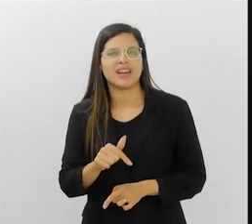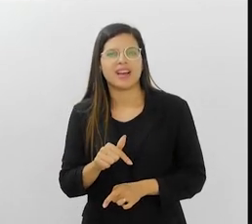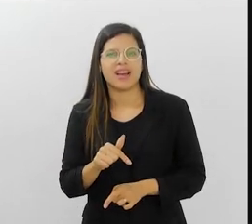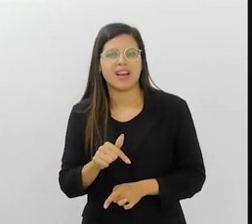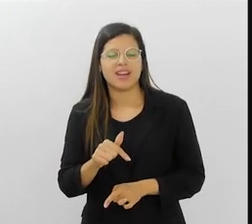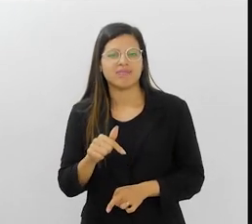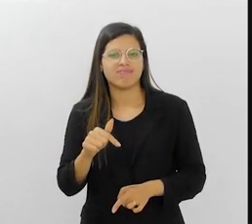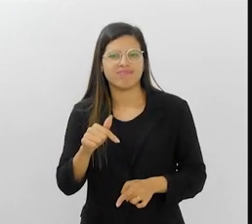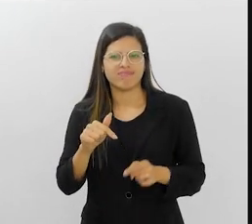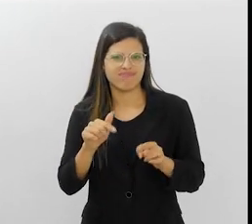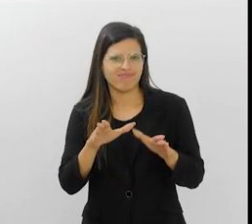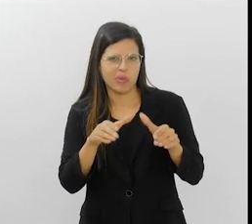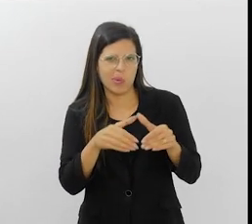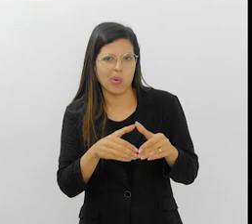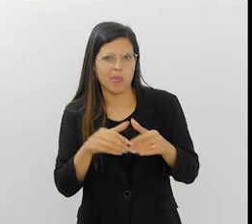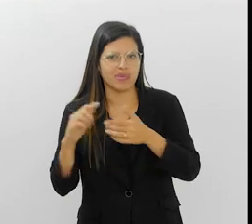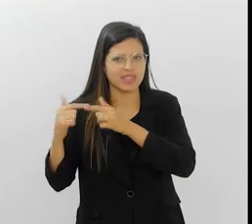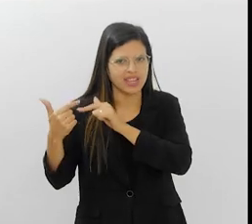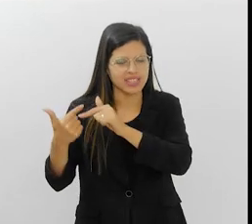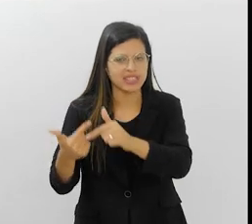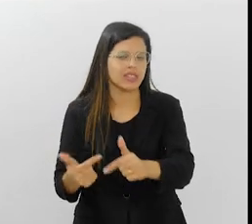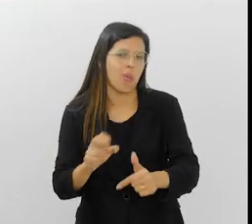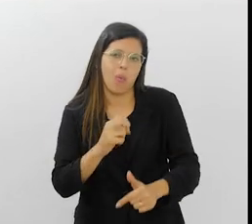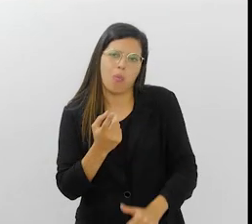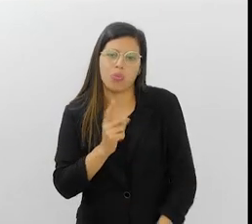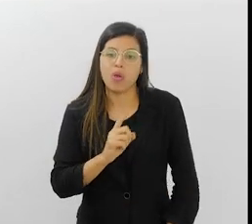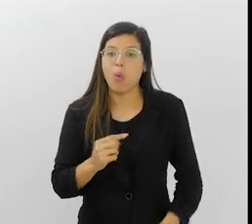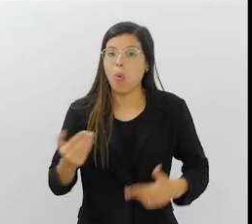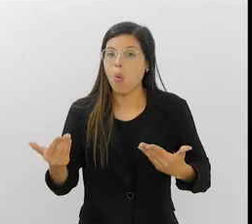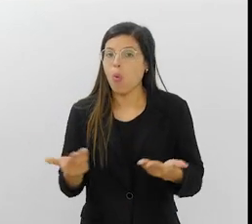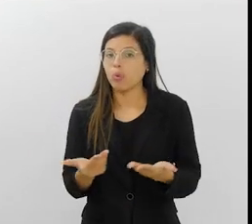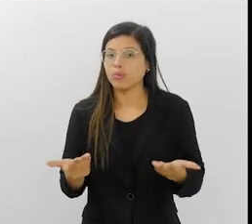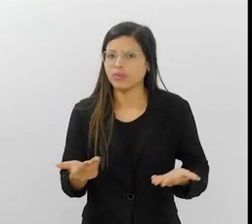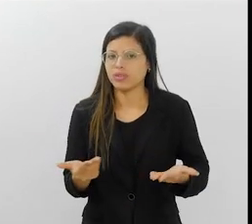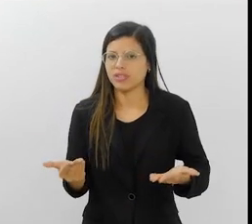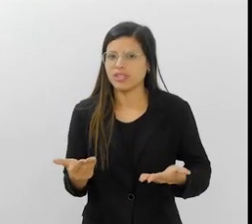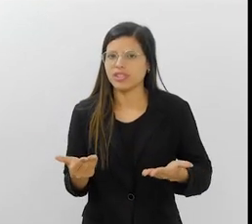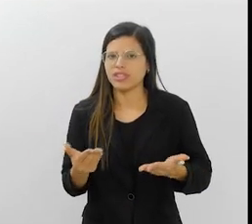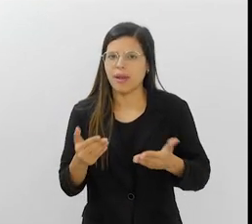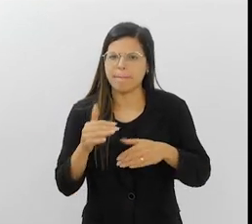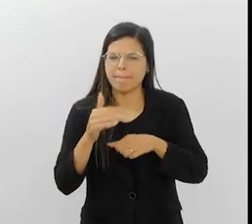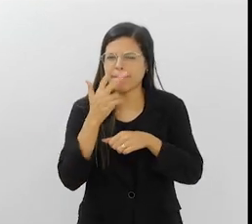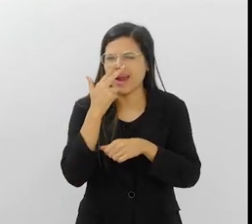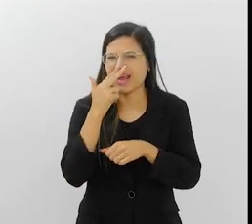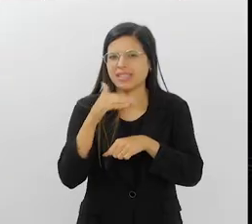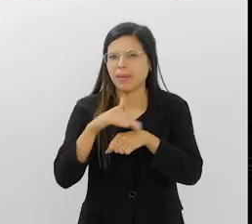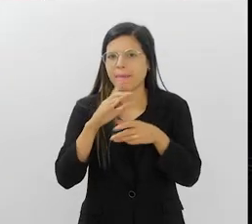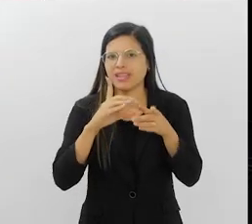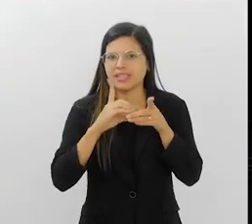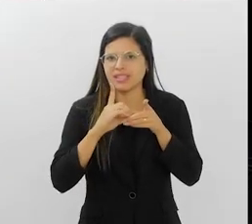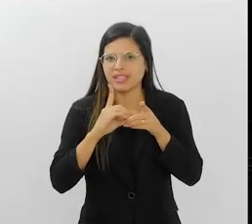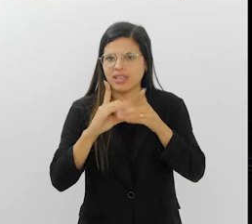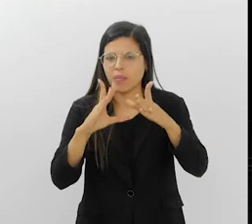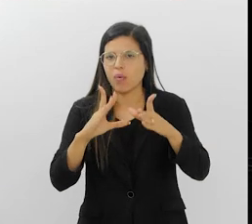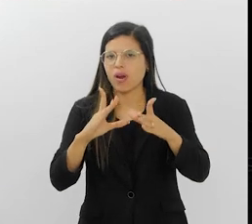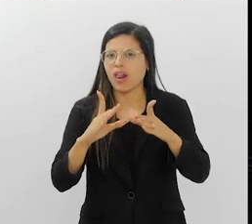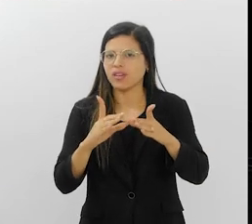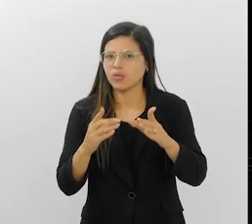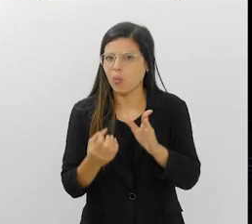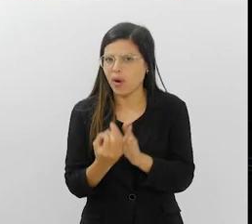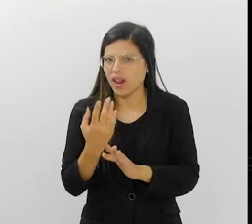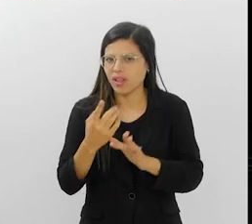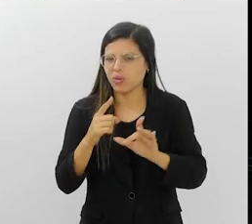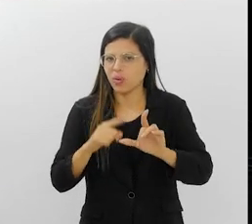baluartes, ou não, de uma escola de tradição, ou não também. Mas hoje é muito mais democrático, né? Hoje,